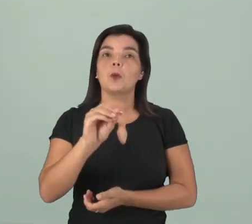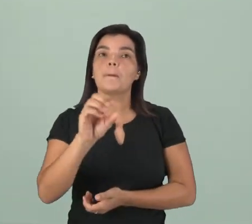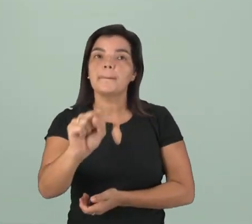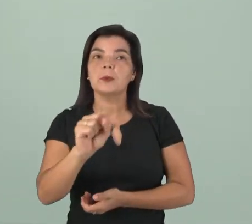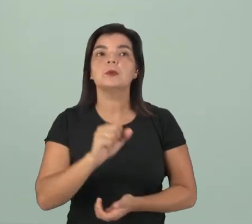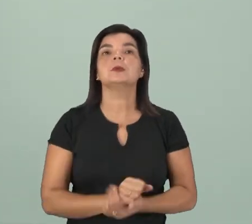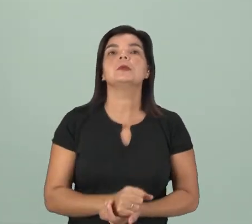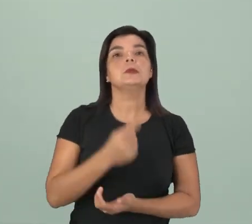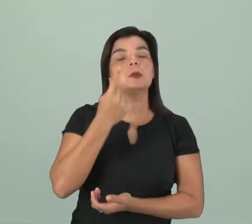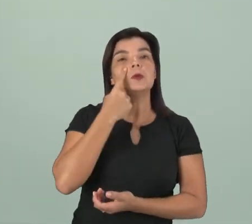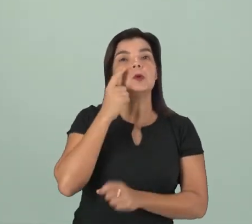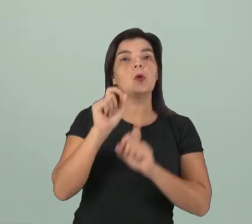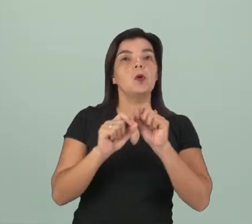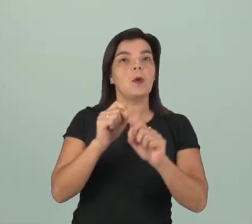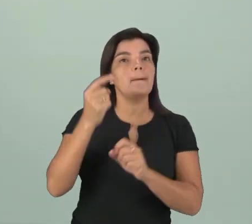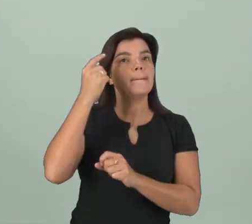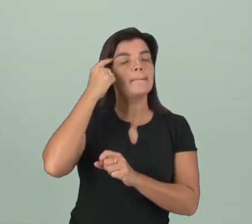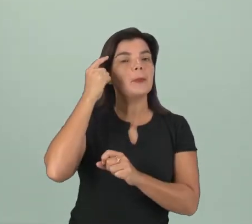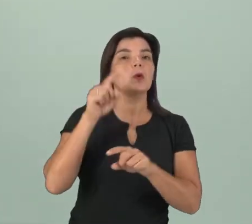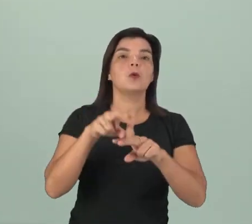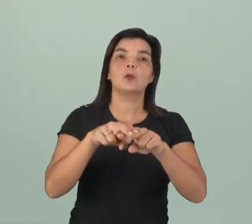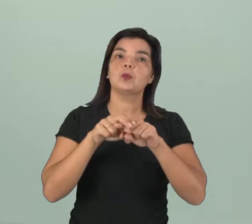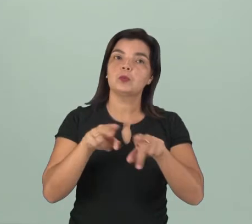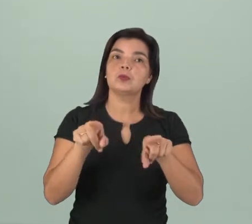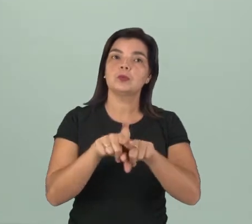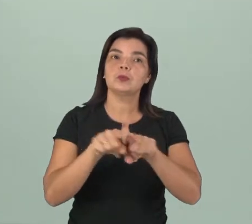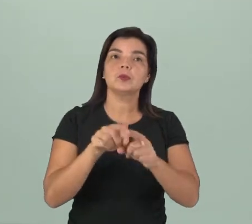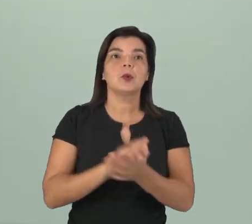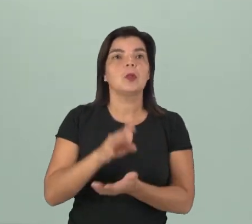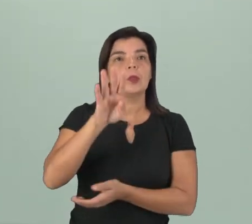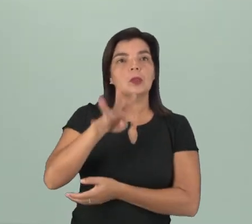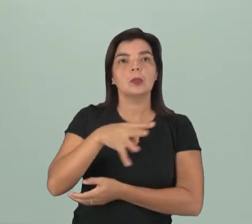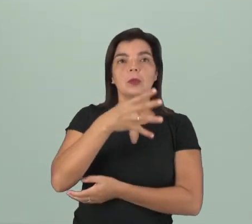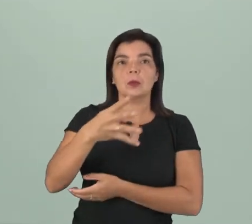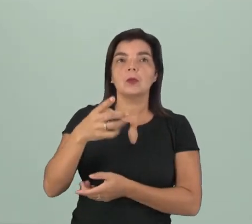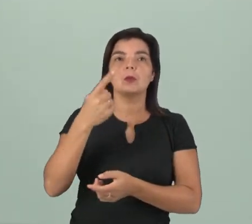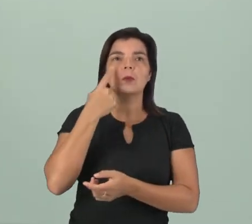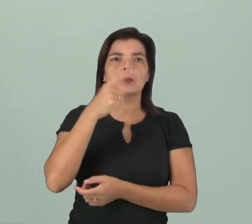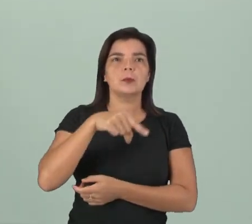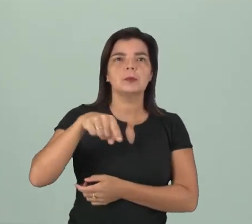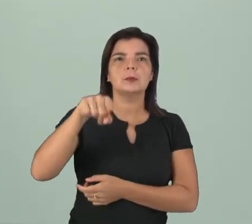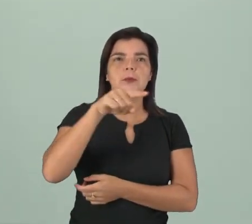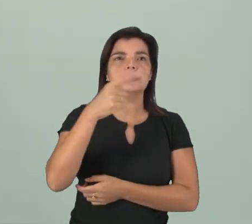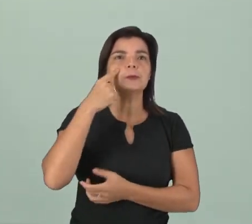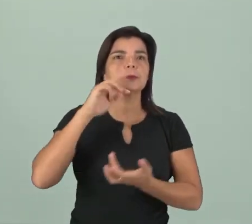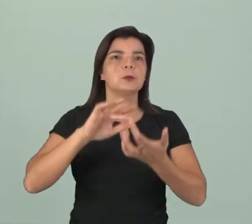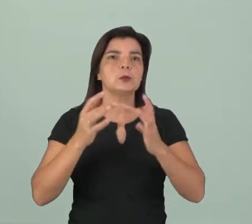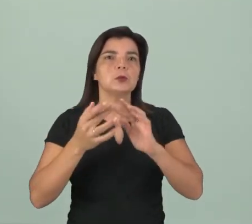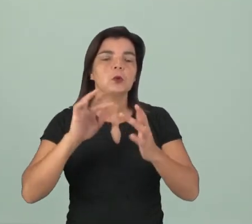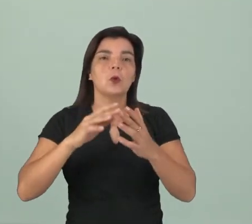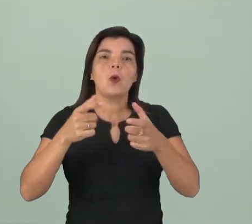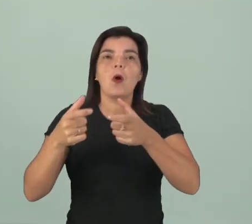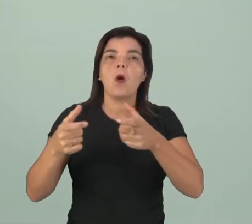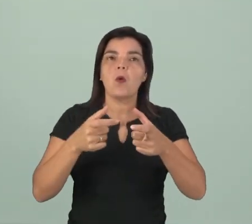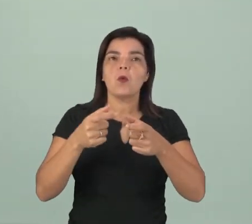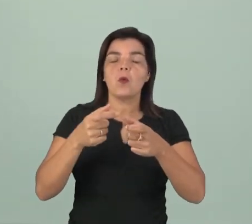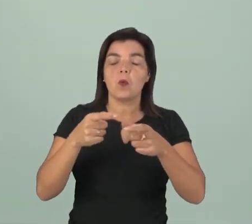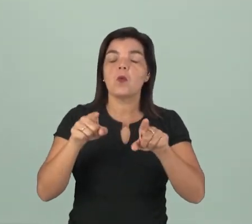tá? Então, atenção nisso aí. Por isso que eu coloquei ali na tabelinha, porque de repente vocês estão em contato aí em alguns sites